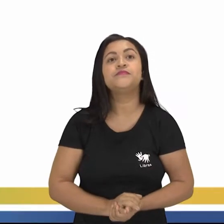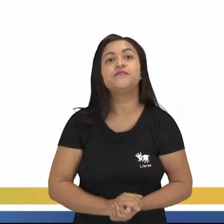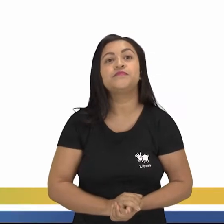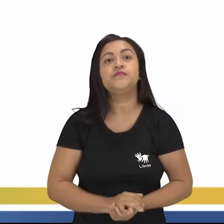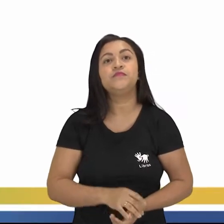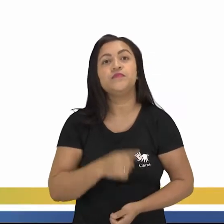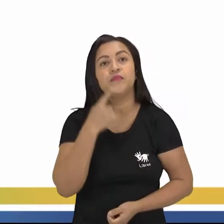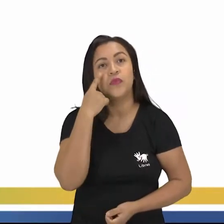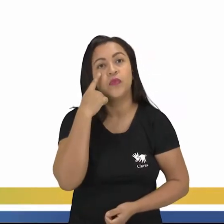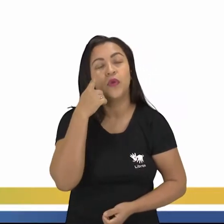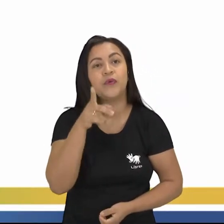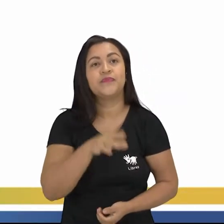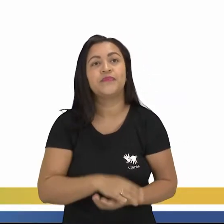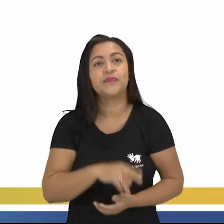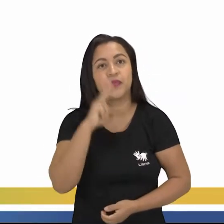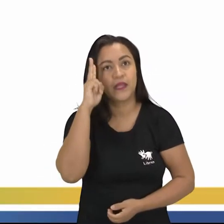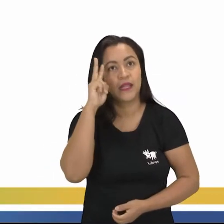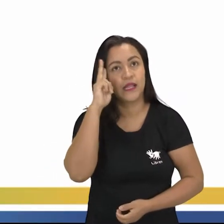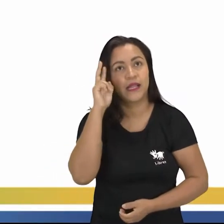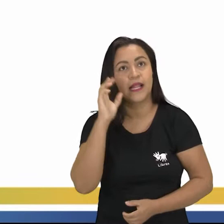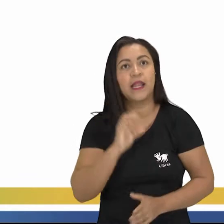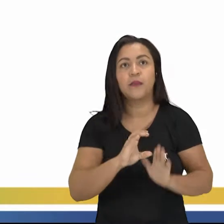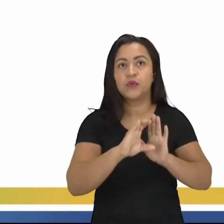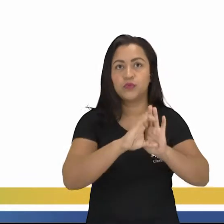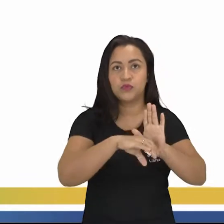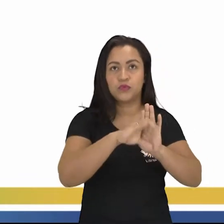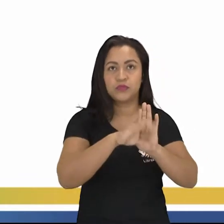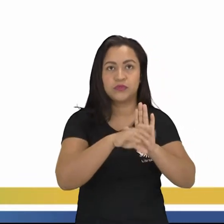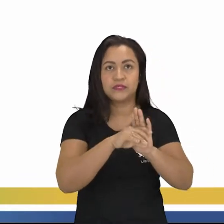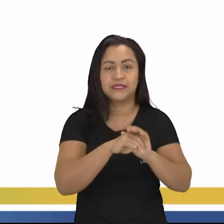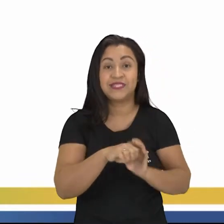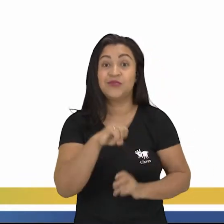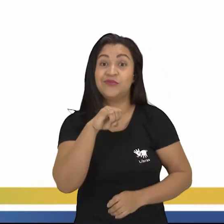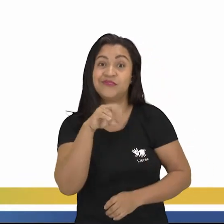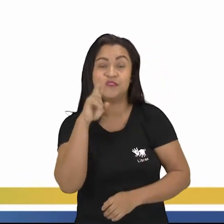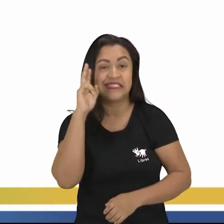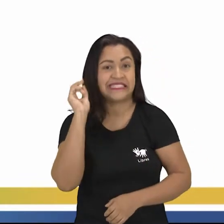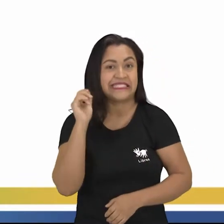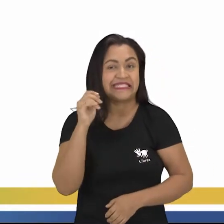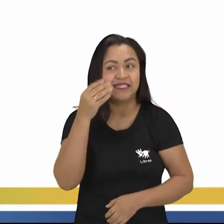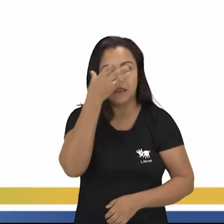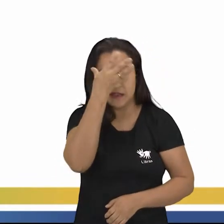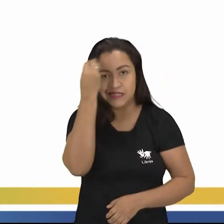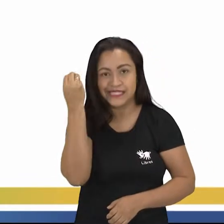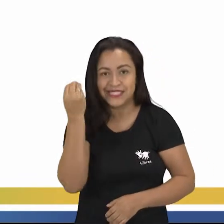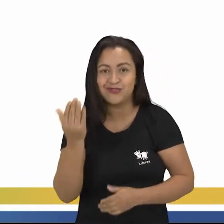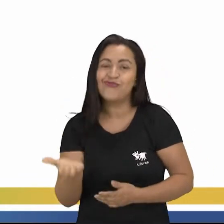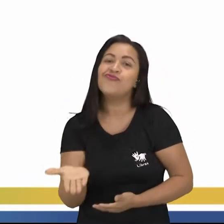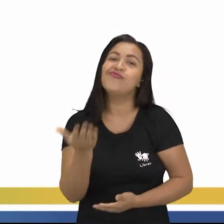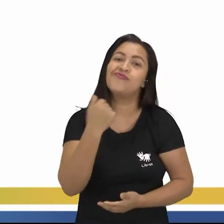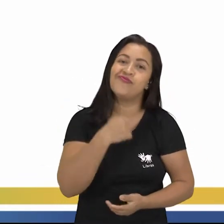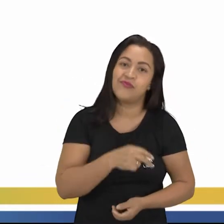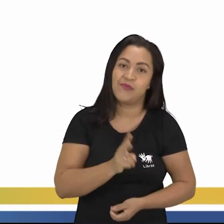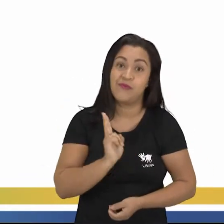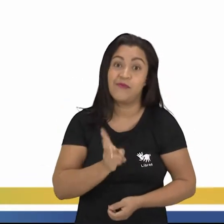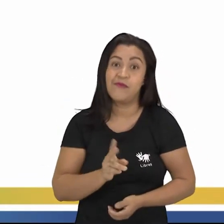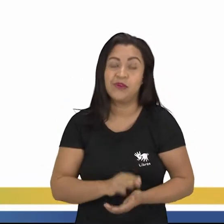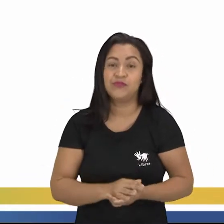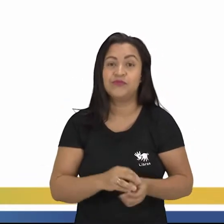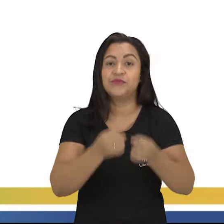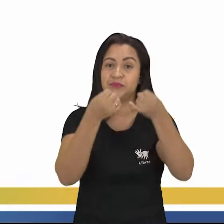Ó, primeiro eu vou te lembrar do conceito, né? Para quem esqueceu da aula passada, vamos começar com esse conceito. O que são